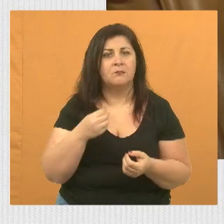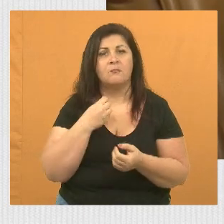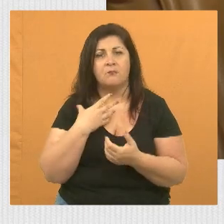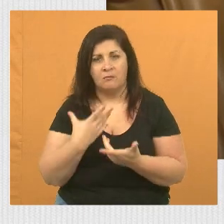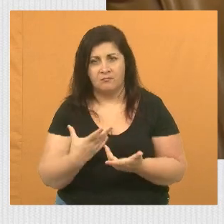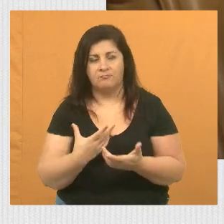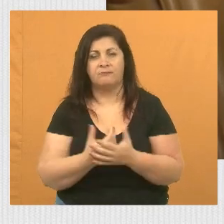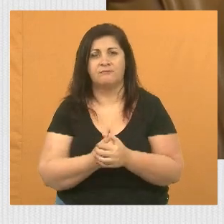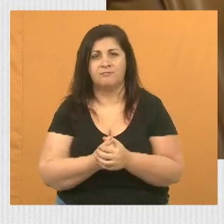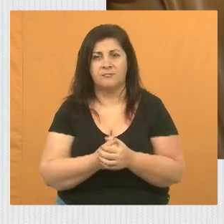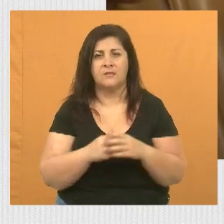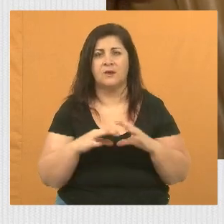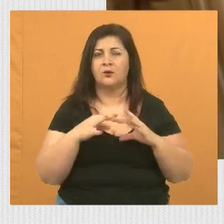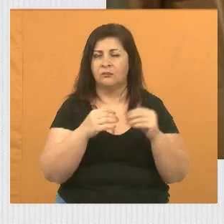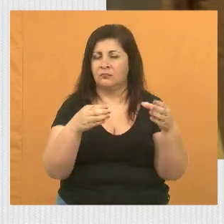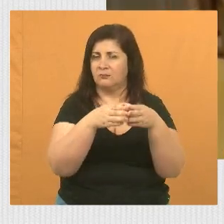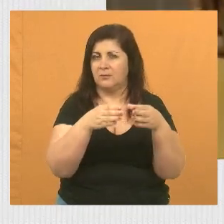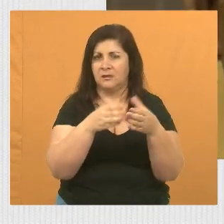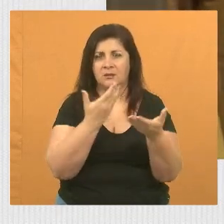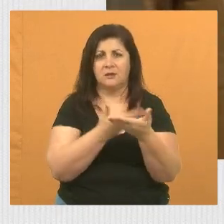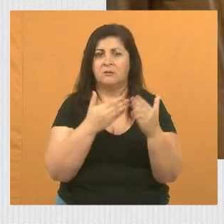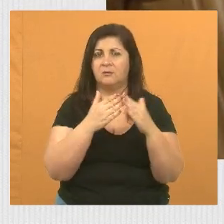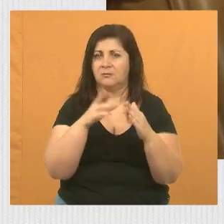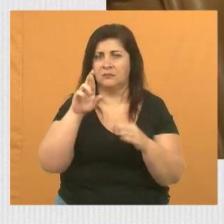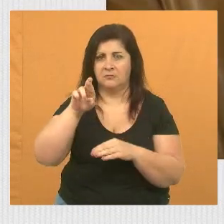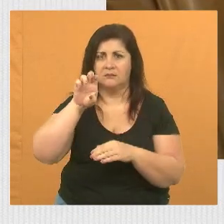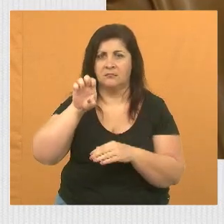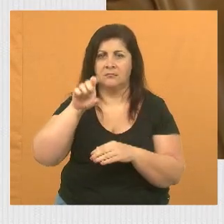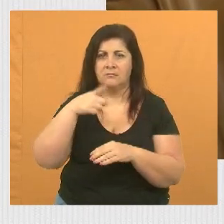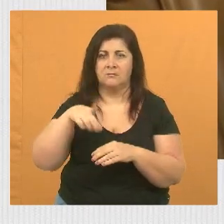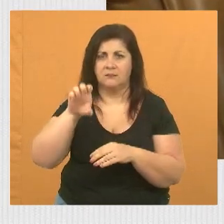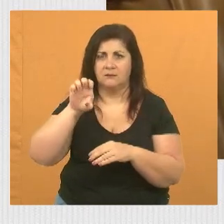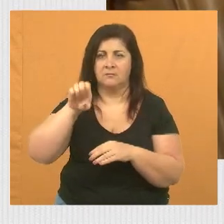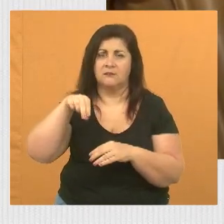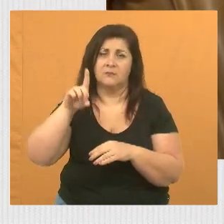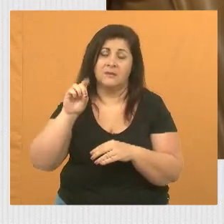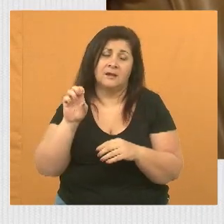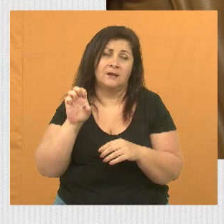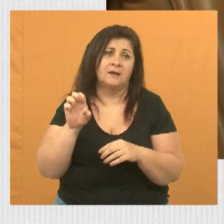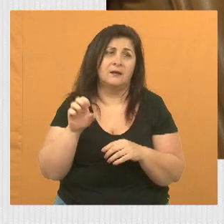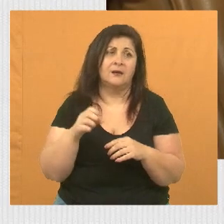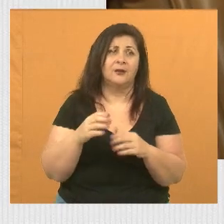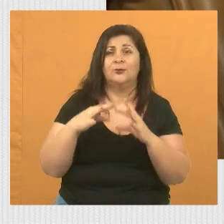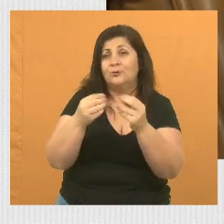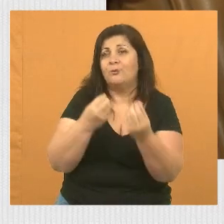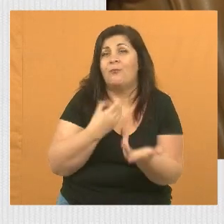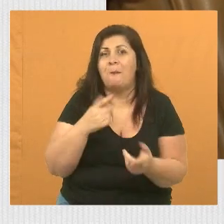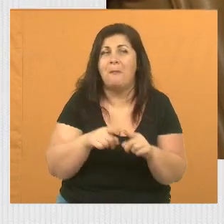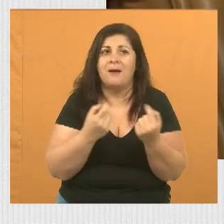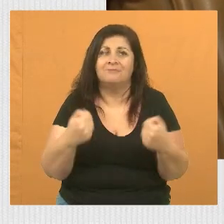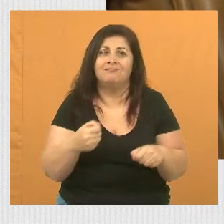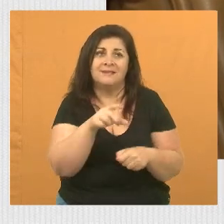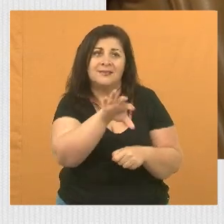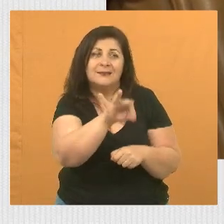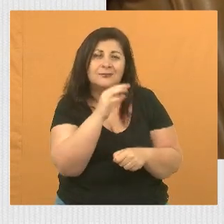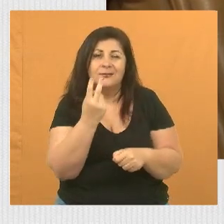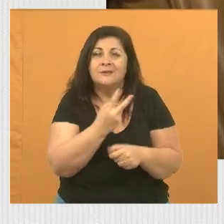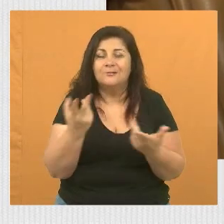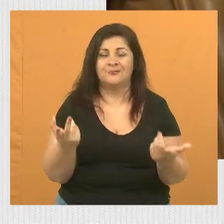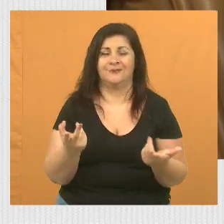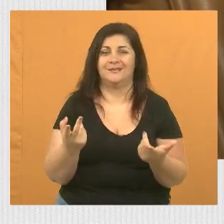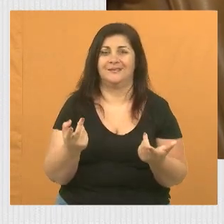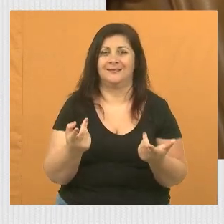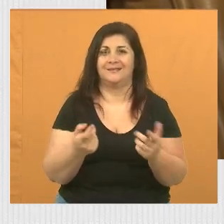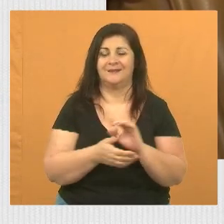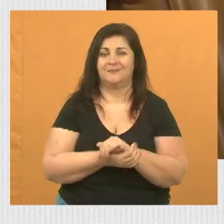né? Aliás, a equipe do Resende é muito comprometida. Infelizmente, tínhamos que escolher duas, né? Mas elas